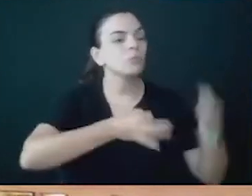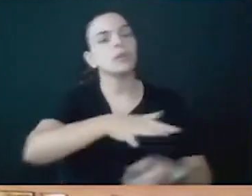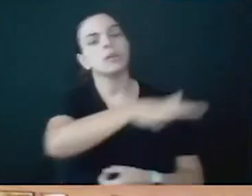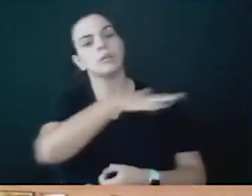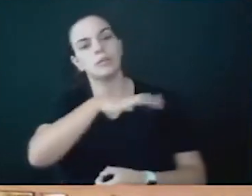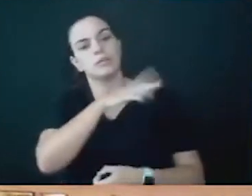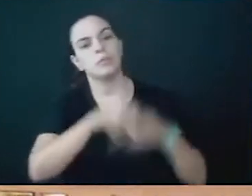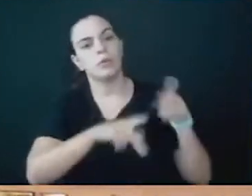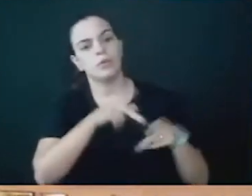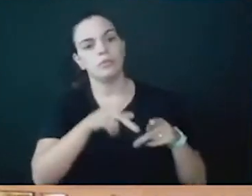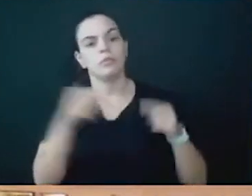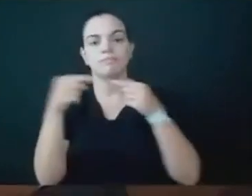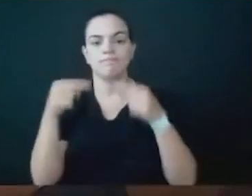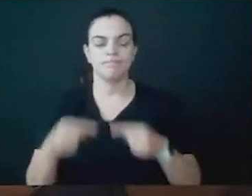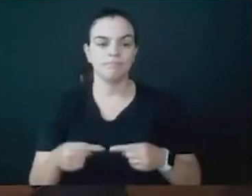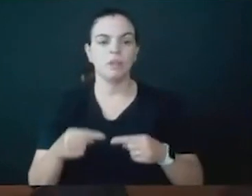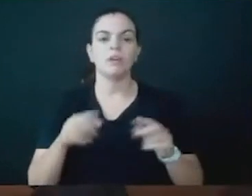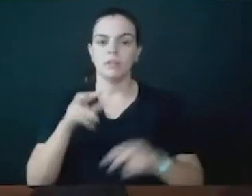forma também.